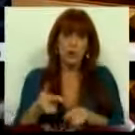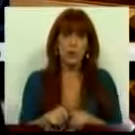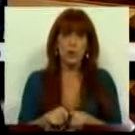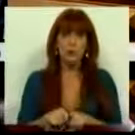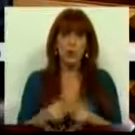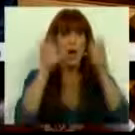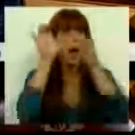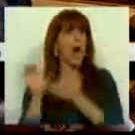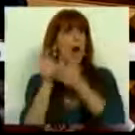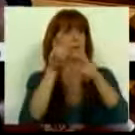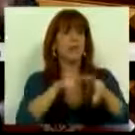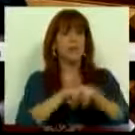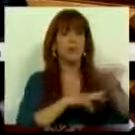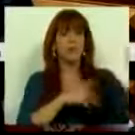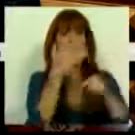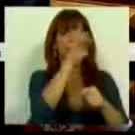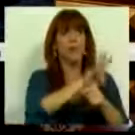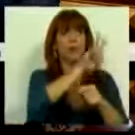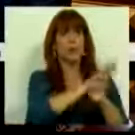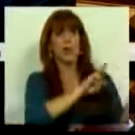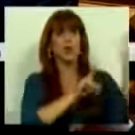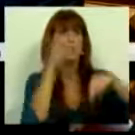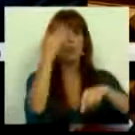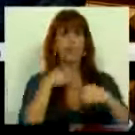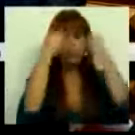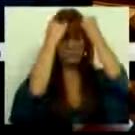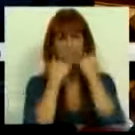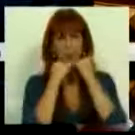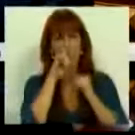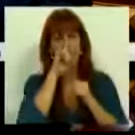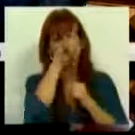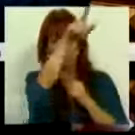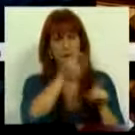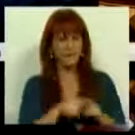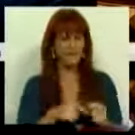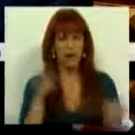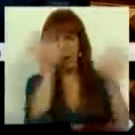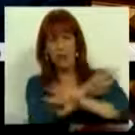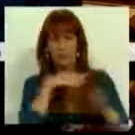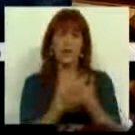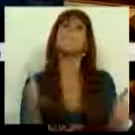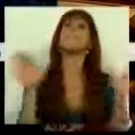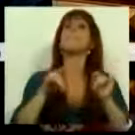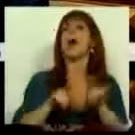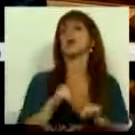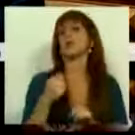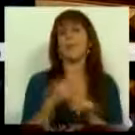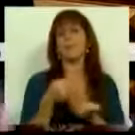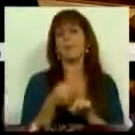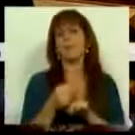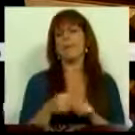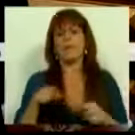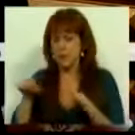afinal a transferência da direção da RTP2 para o Porto é um logro, é uma mentira, é um disfarce para mais uma